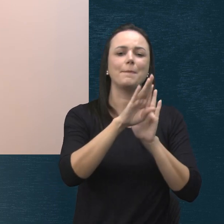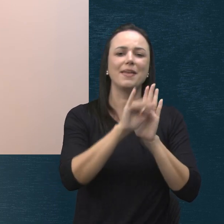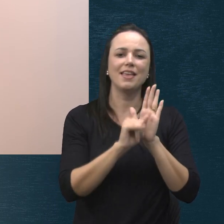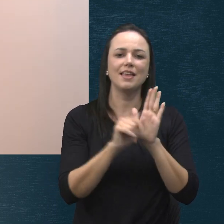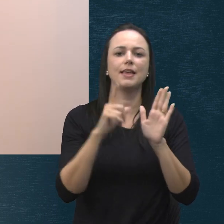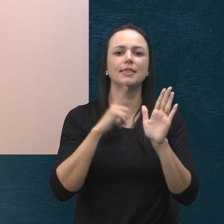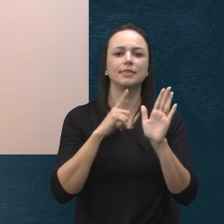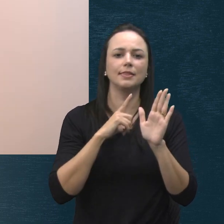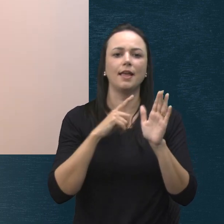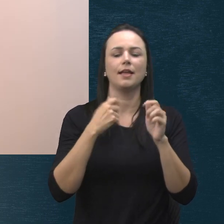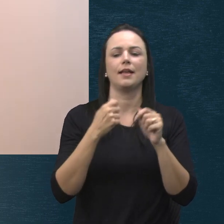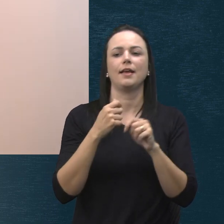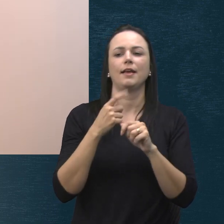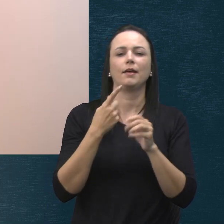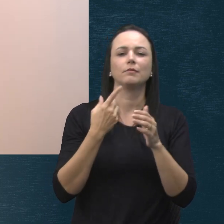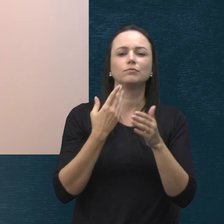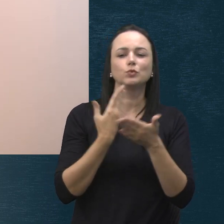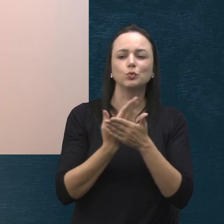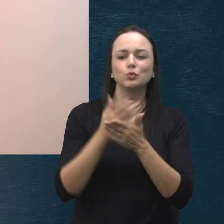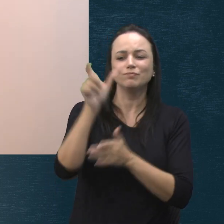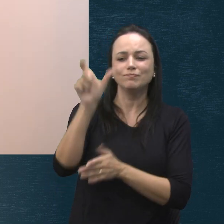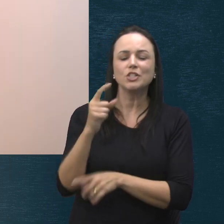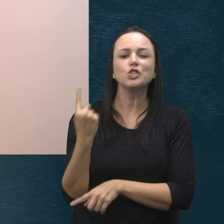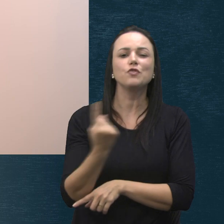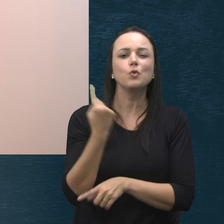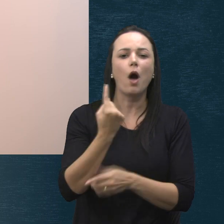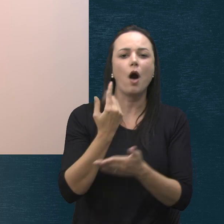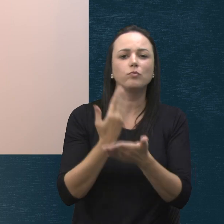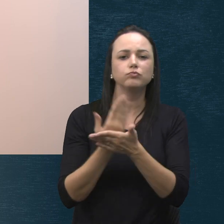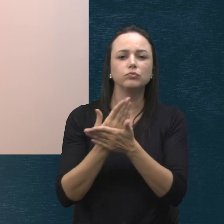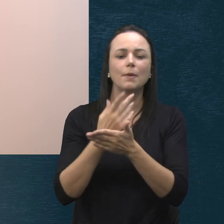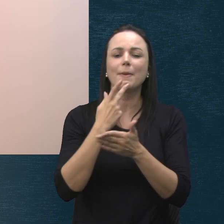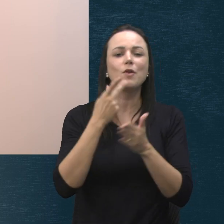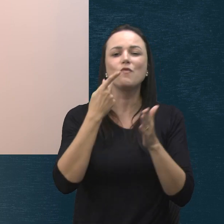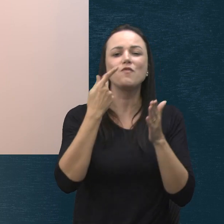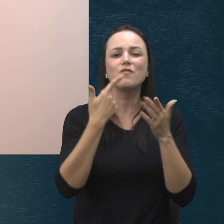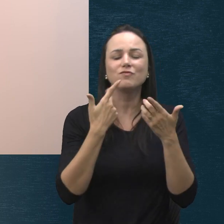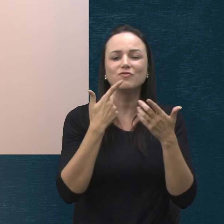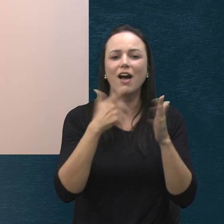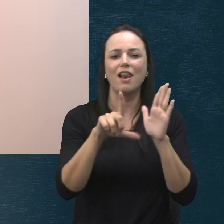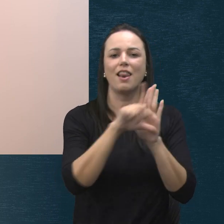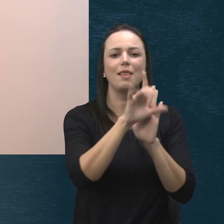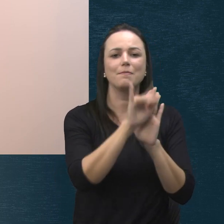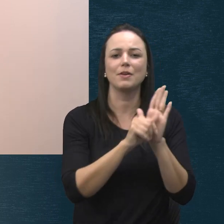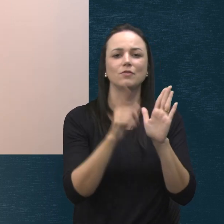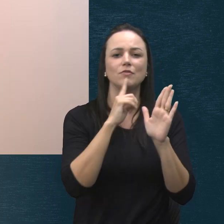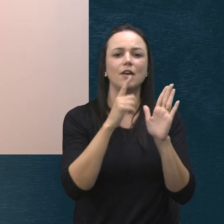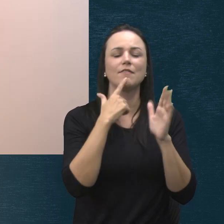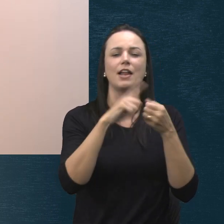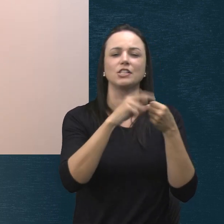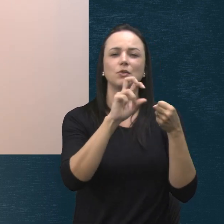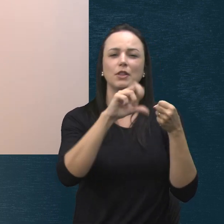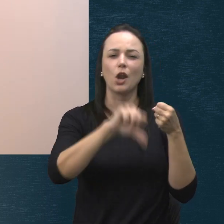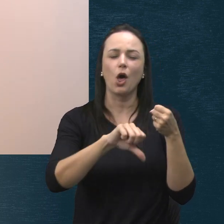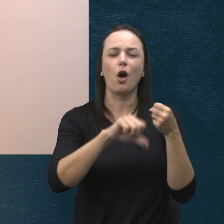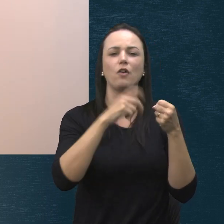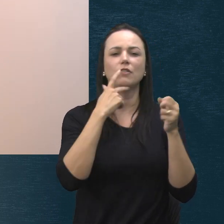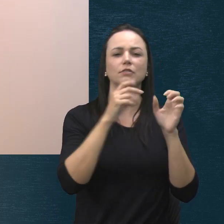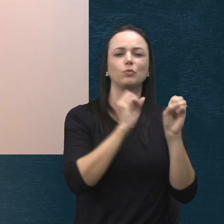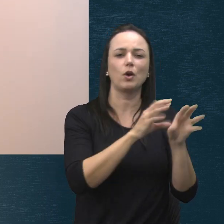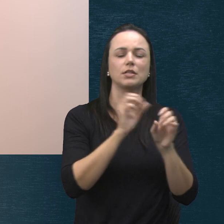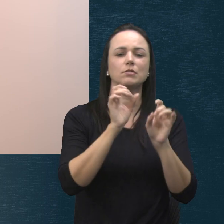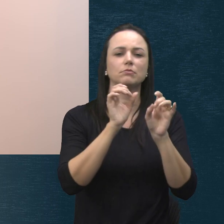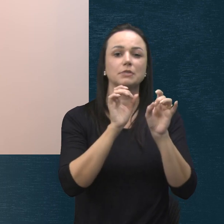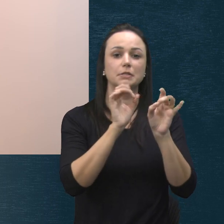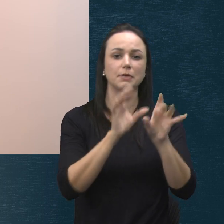medidas individualizadas, mas não fala especificamente de PEI. A gente usa o artigo 59 da LDB, que diz que pessoas da educação especial têm